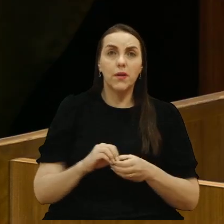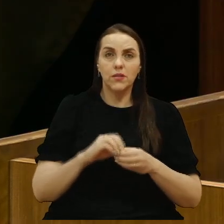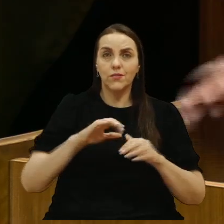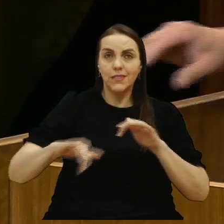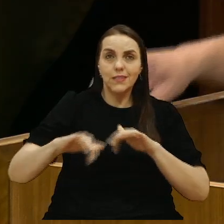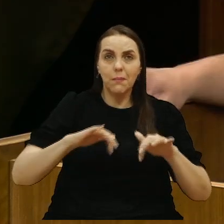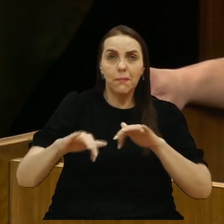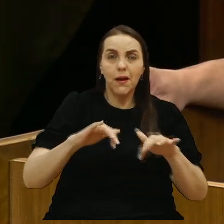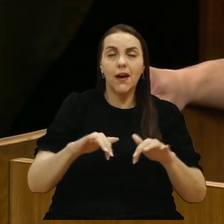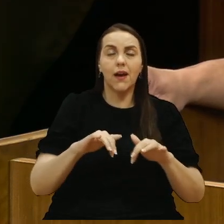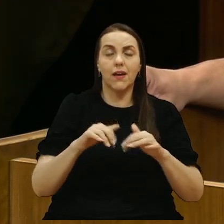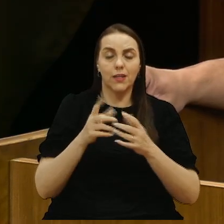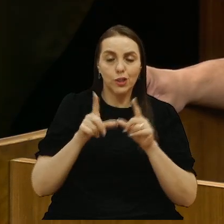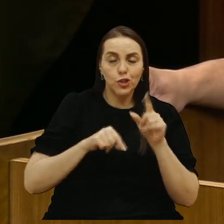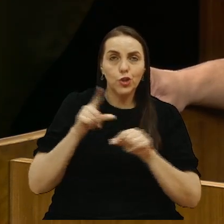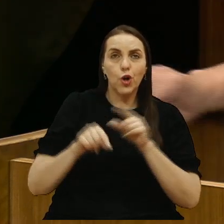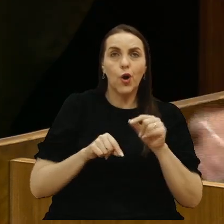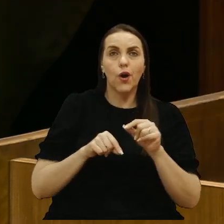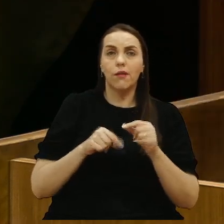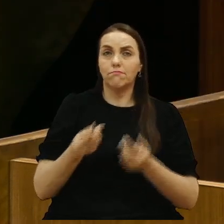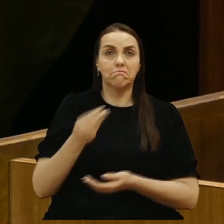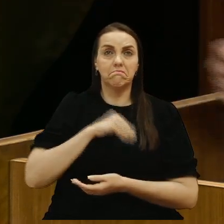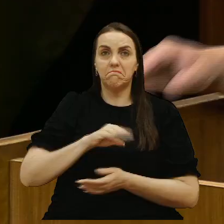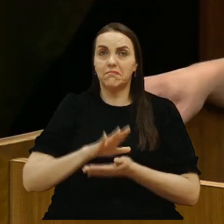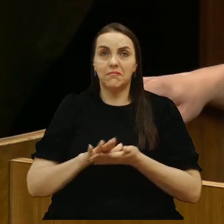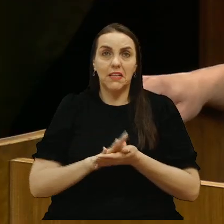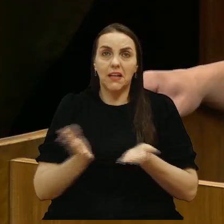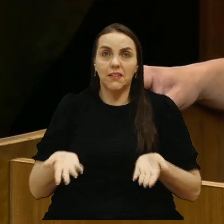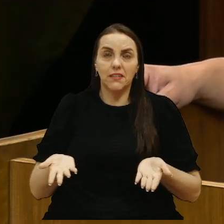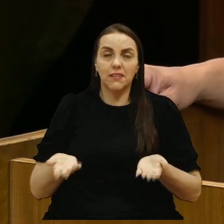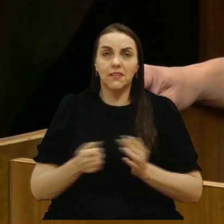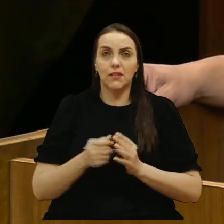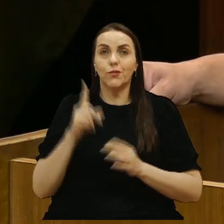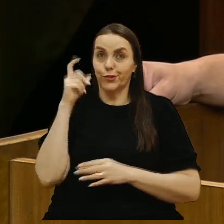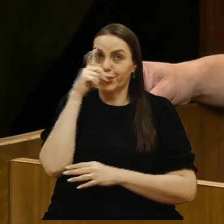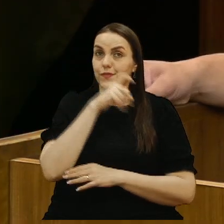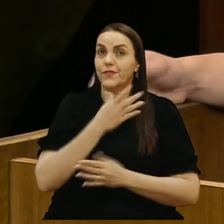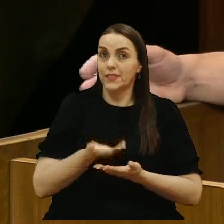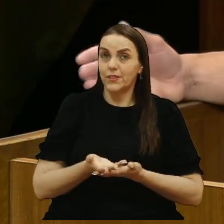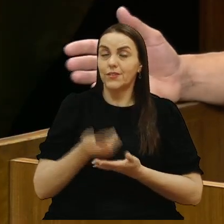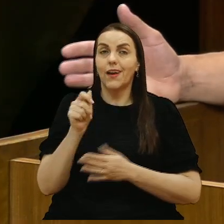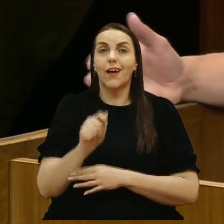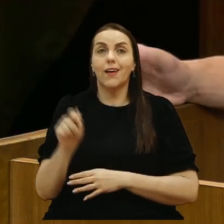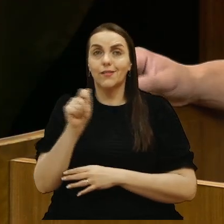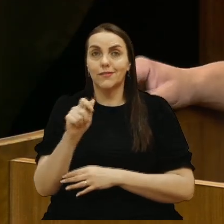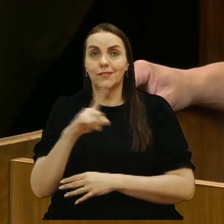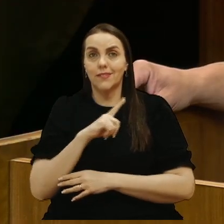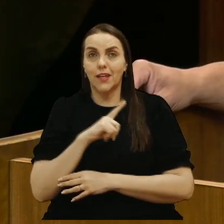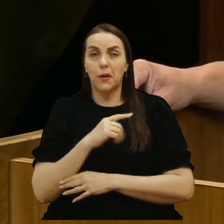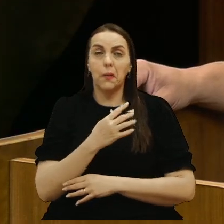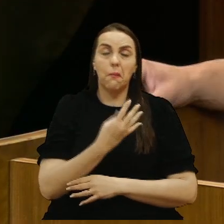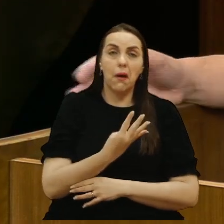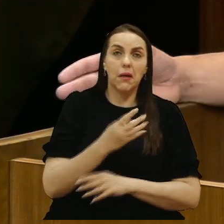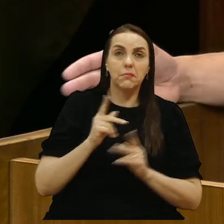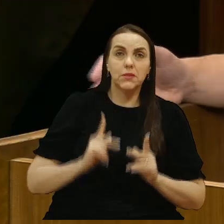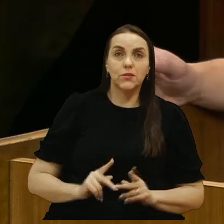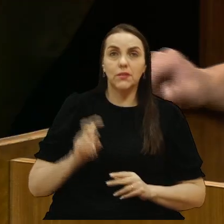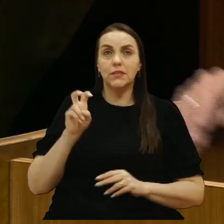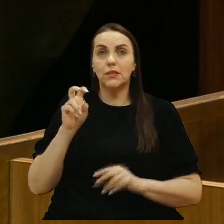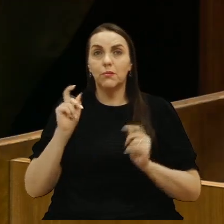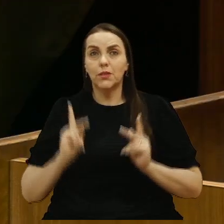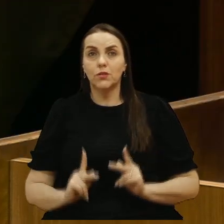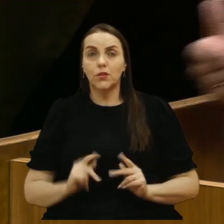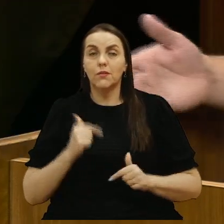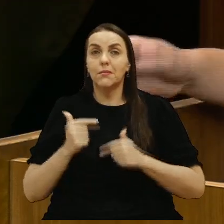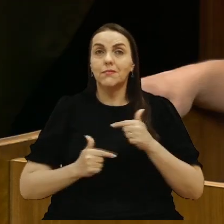material, também não recebem? E aí fica cada vez mais difícil. Aí chega nas associações, tem 4, 5 pessoas, mas como é que vão